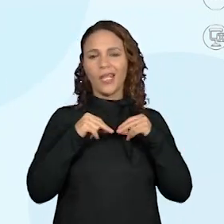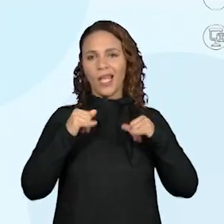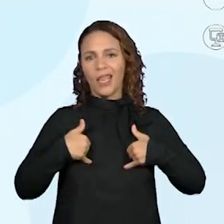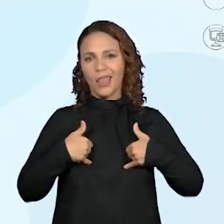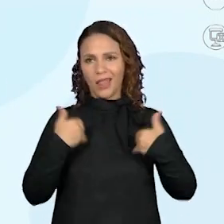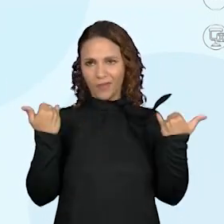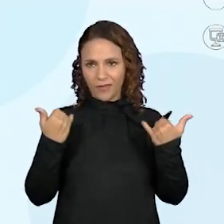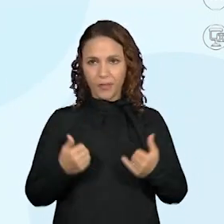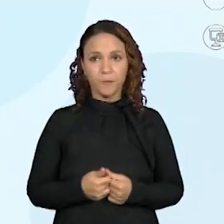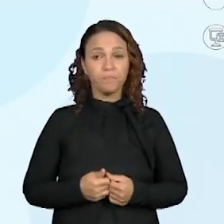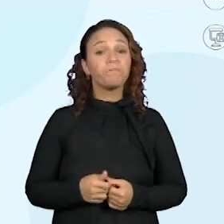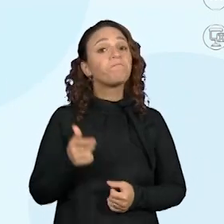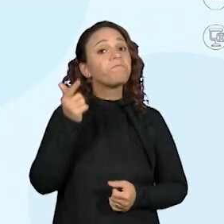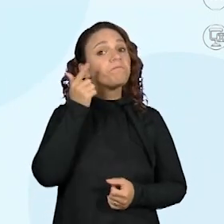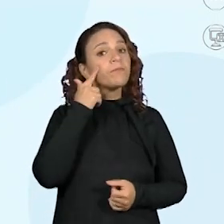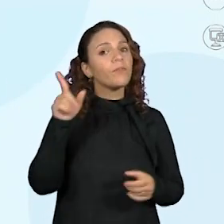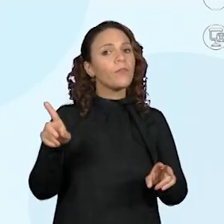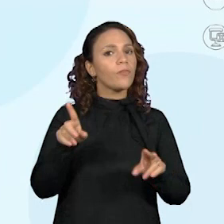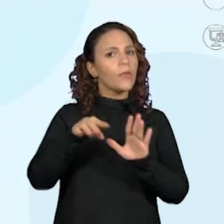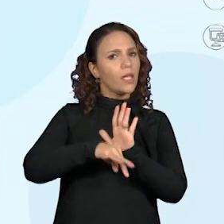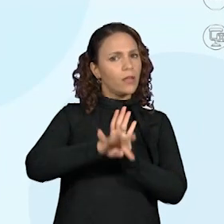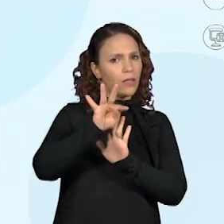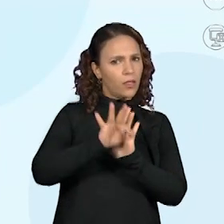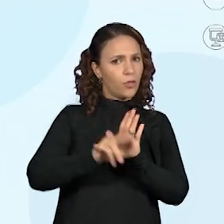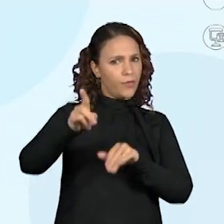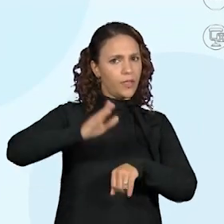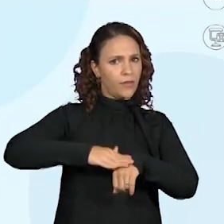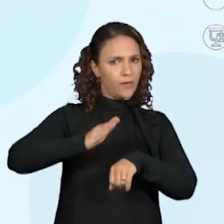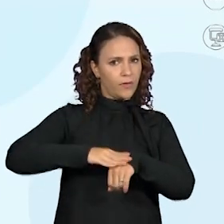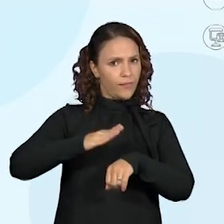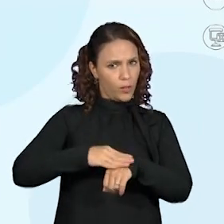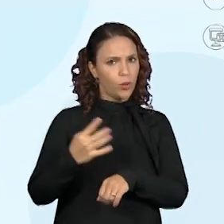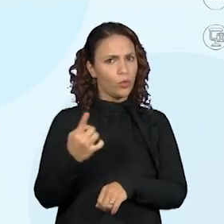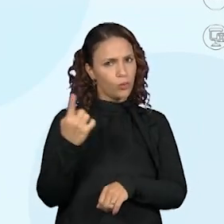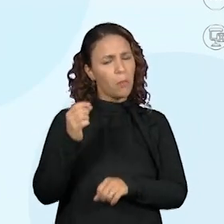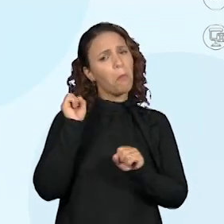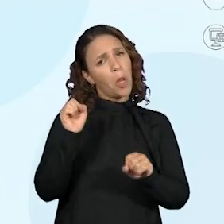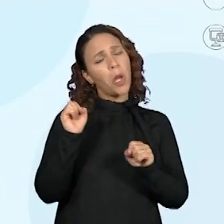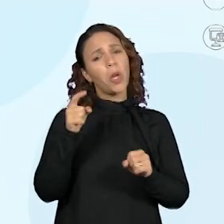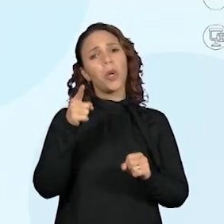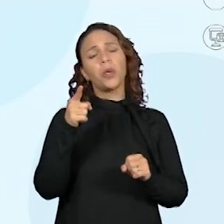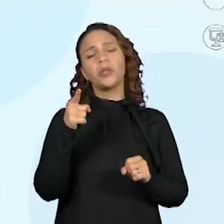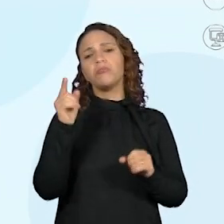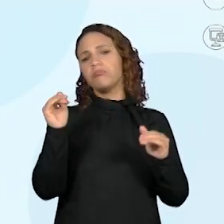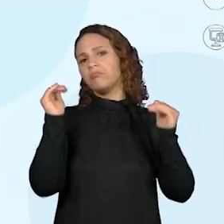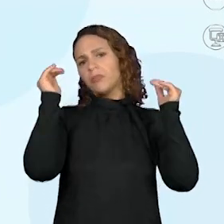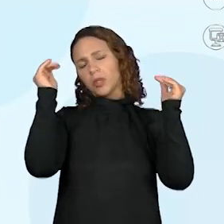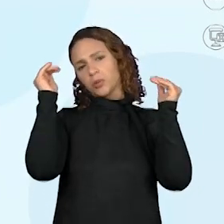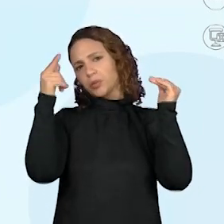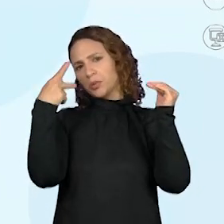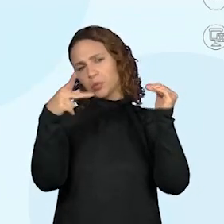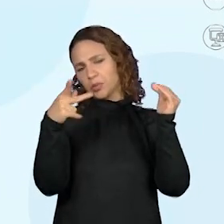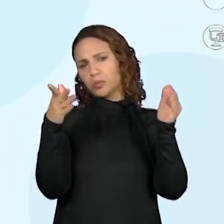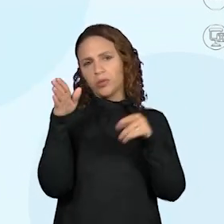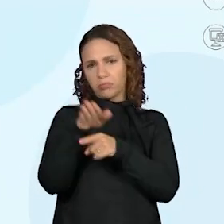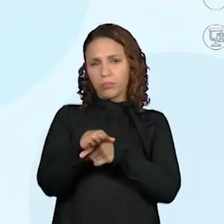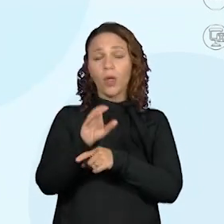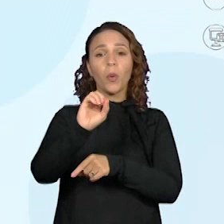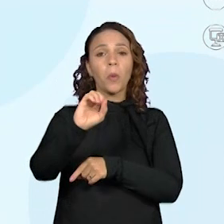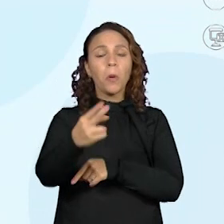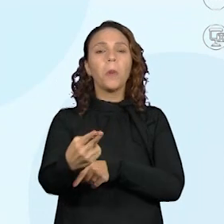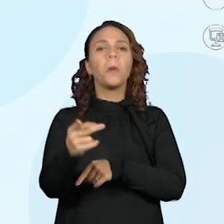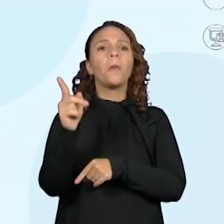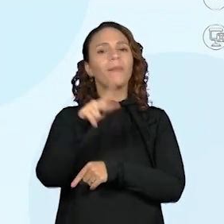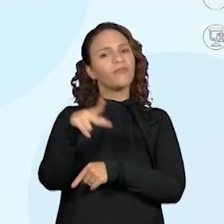tem um texto para você pontuar. Você vai fazer em casa, com a ajuda dos responsáveis, do professor, vai